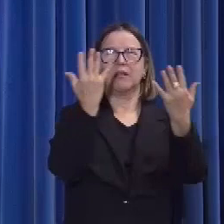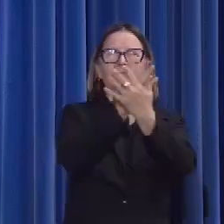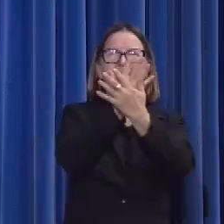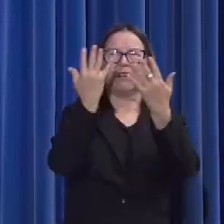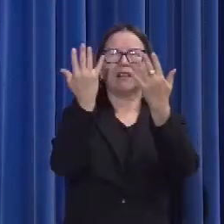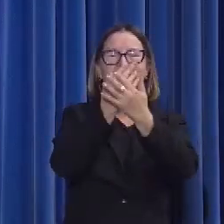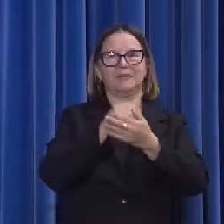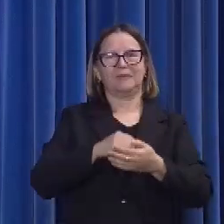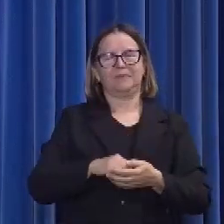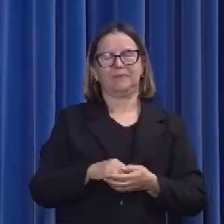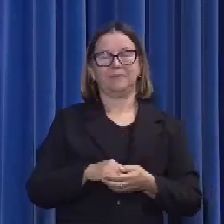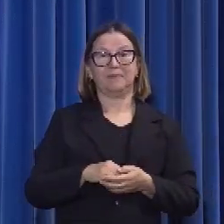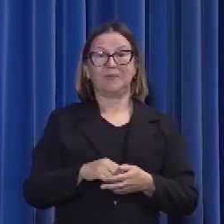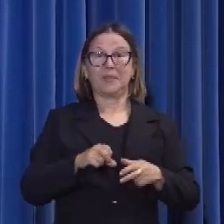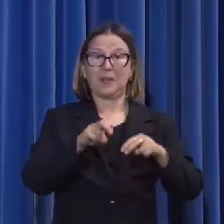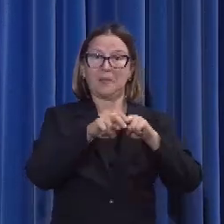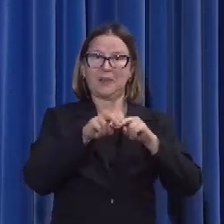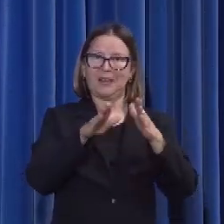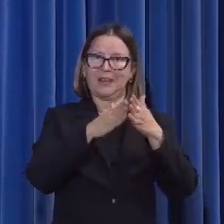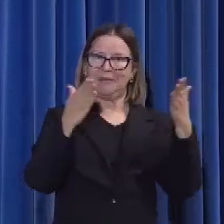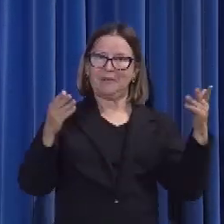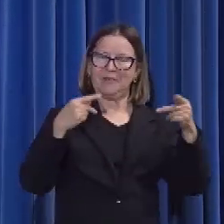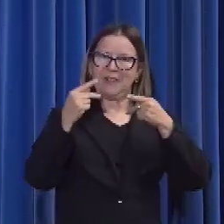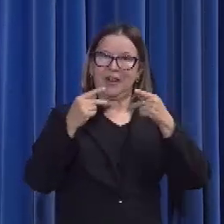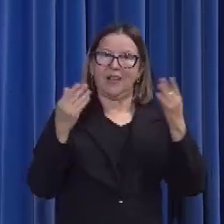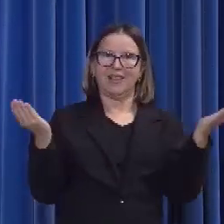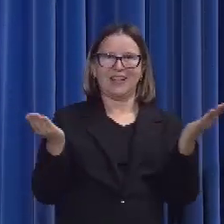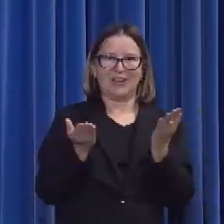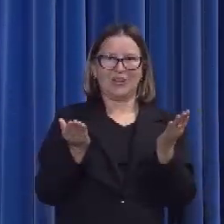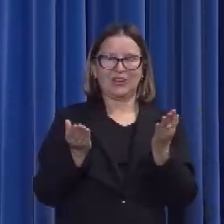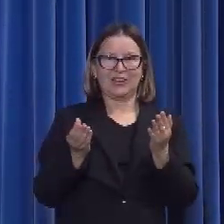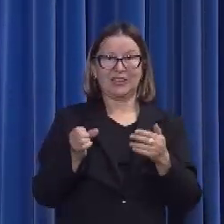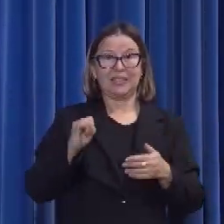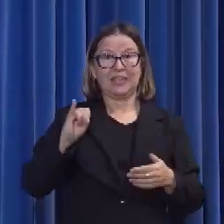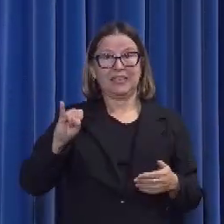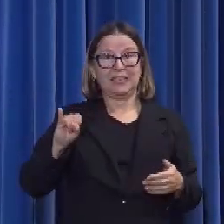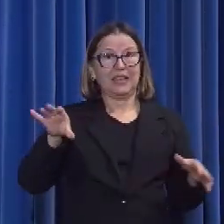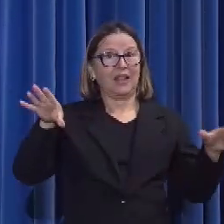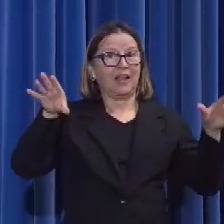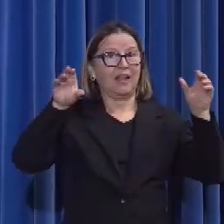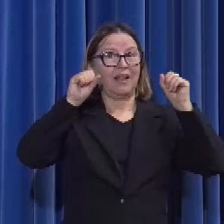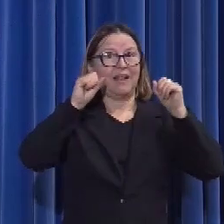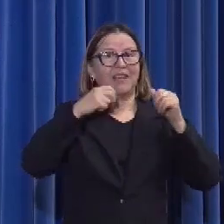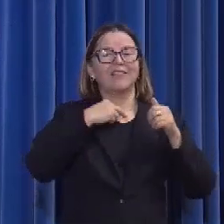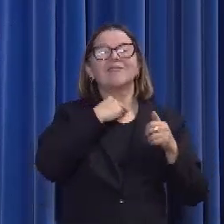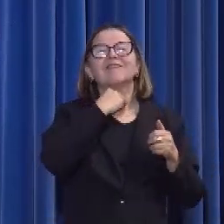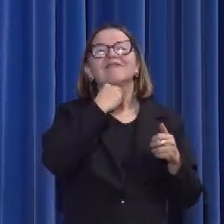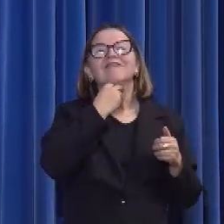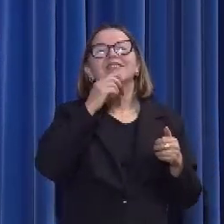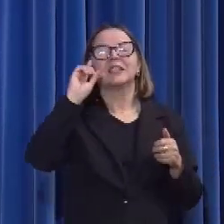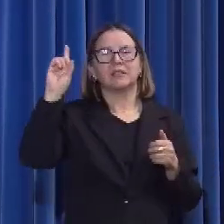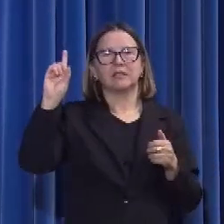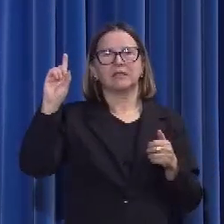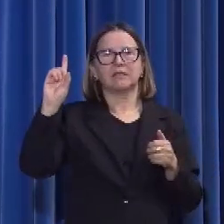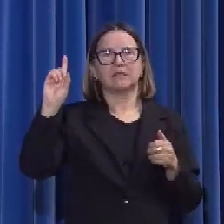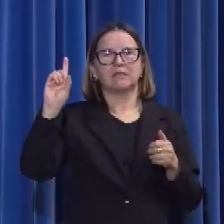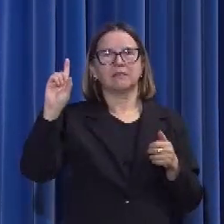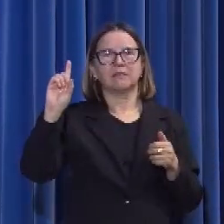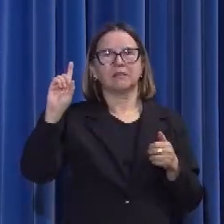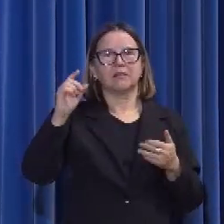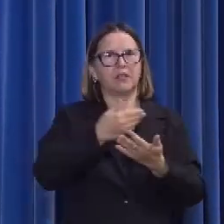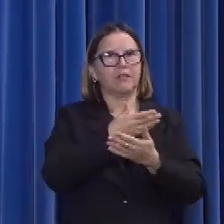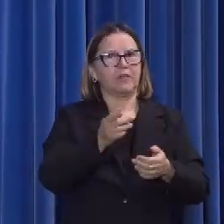Por isso que a Bíblia diz, hoje, se ouvires a minha voz, não endureçais os vossos